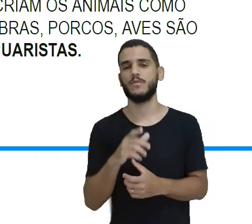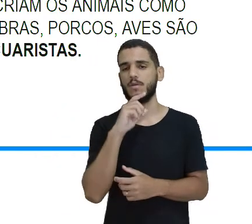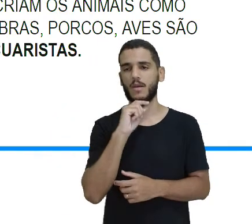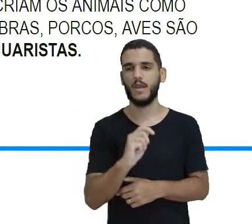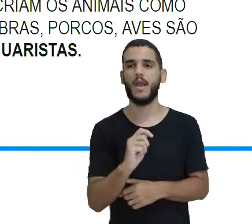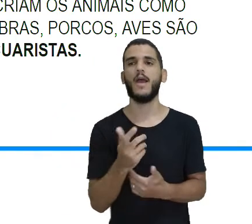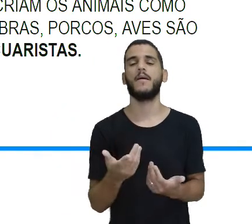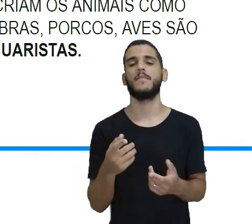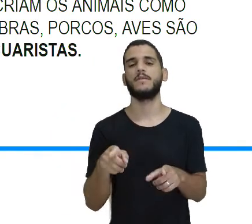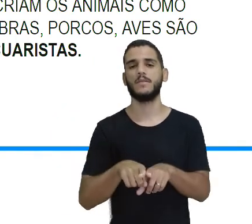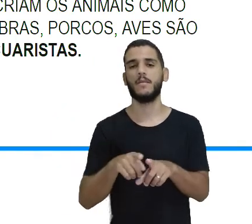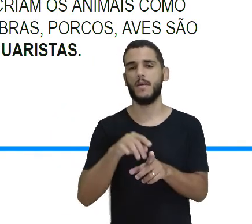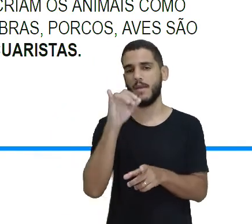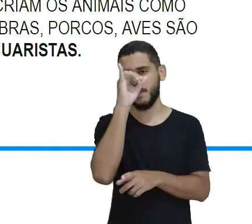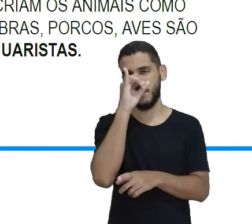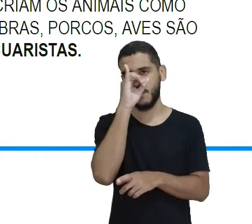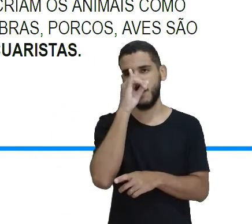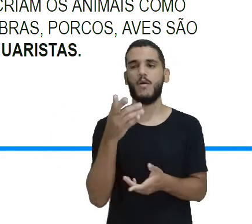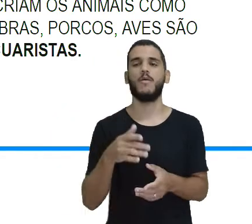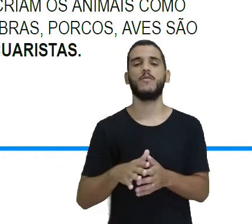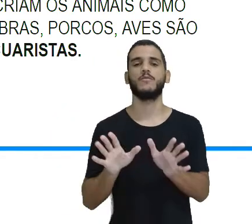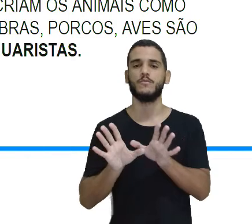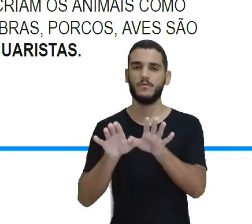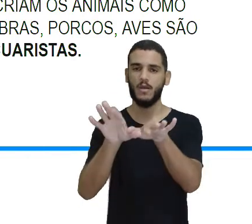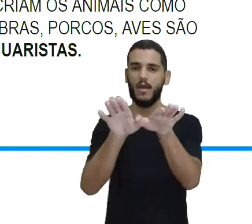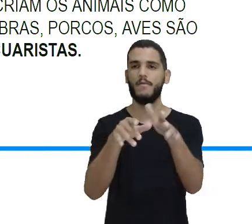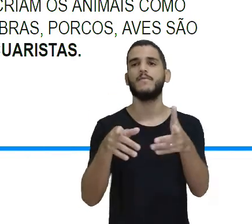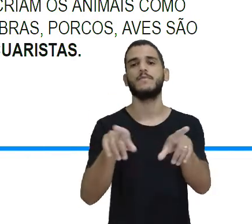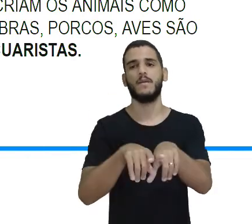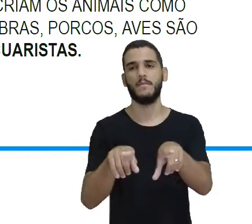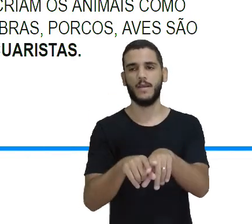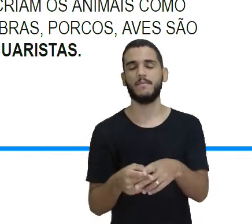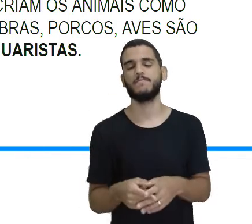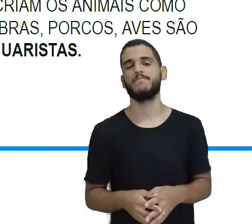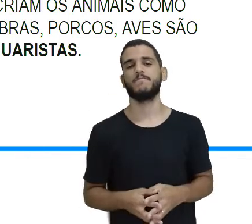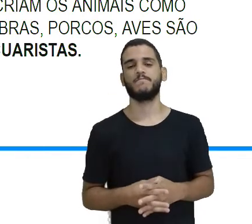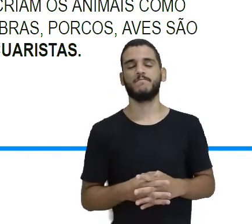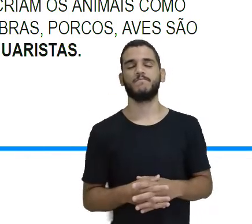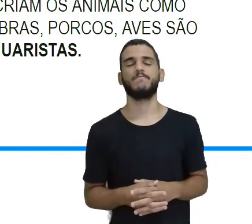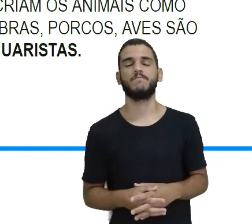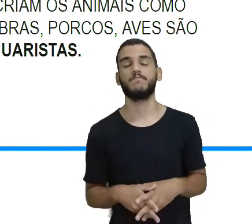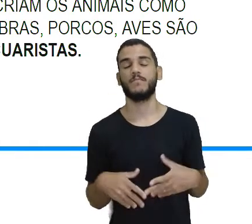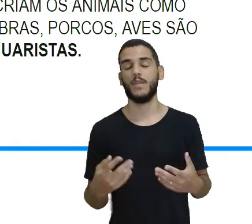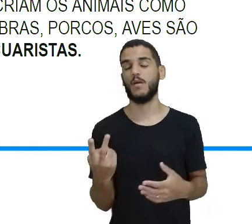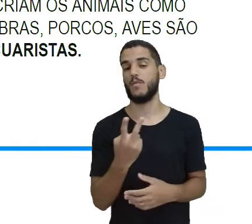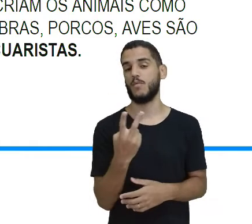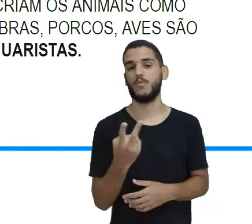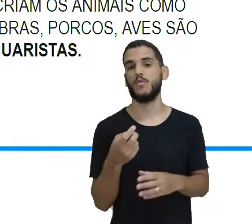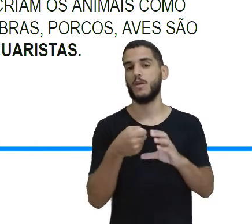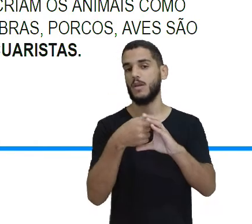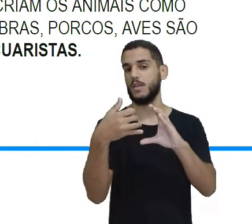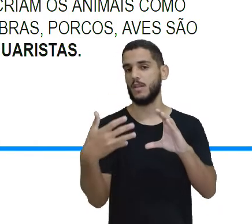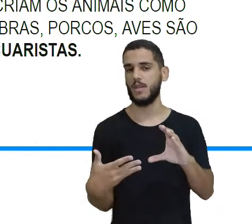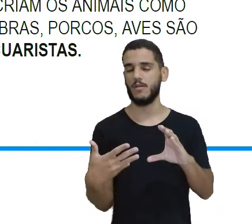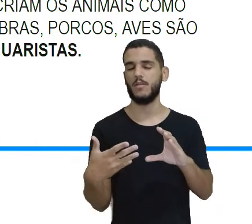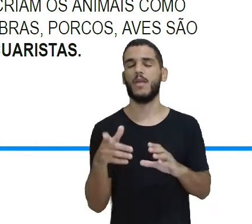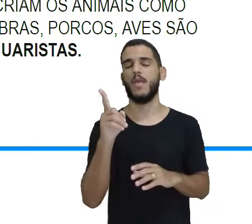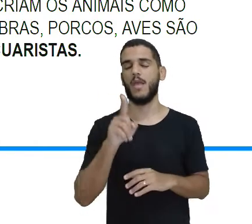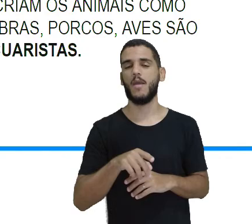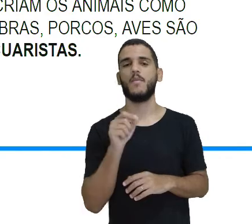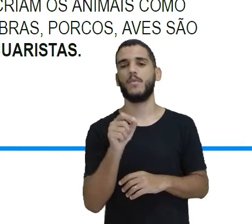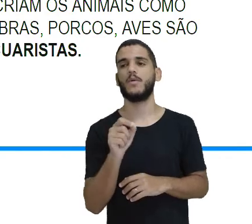pessoas aí são chamadas de pecuaristas, tá certo? Então, são duas características, né, dois tipos humanos